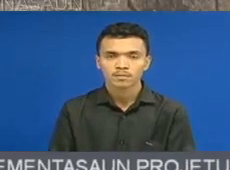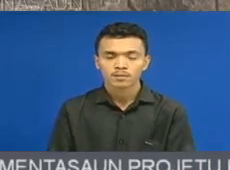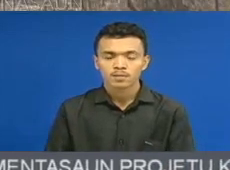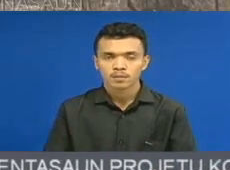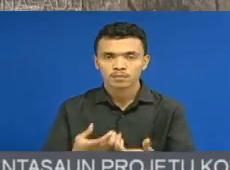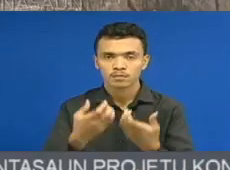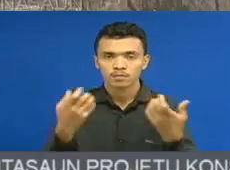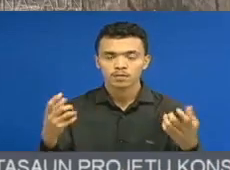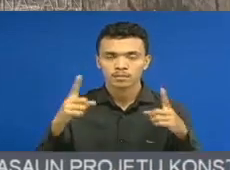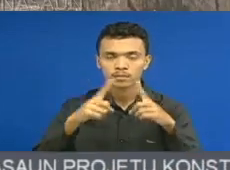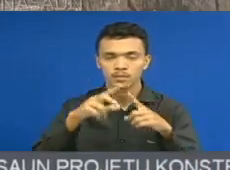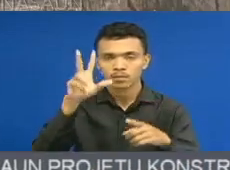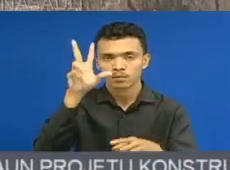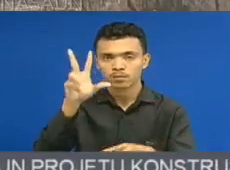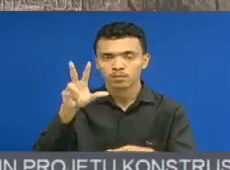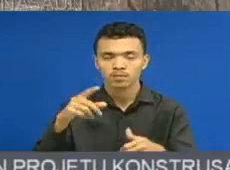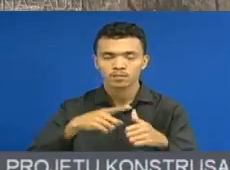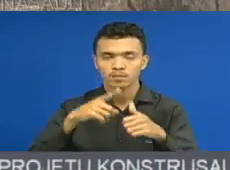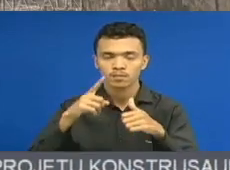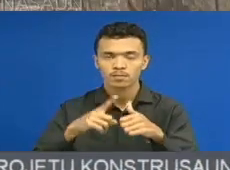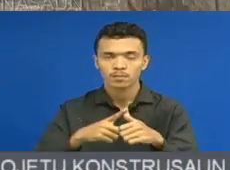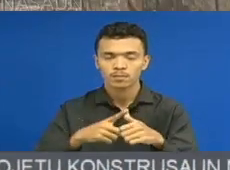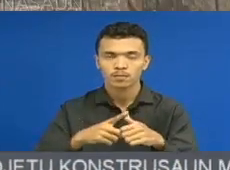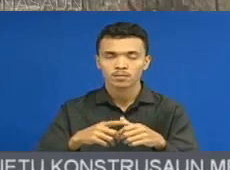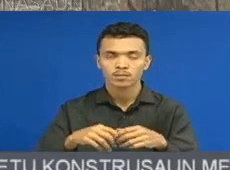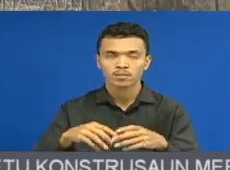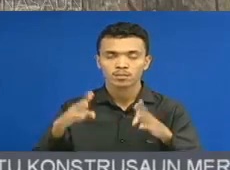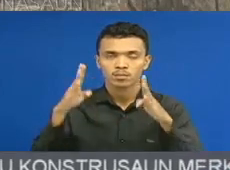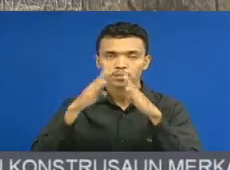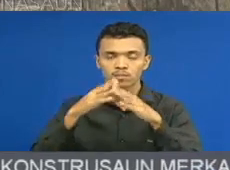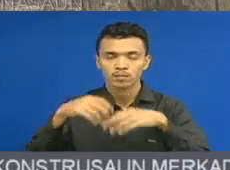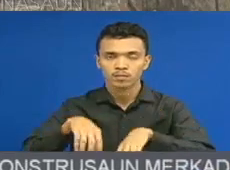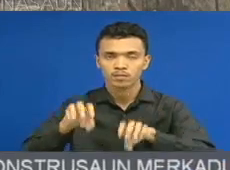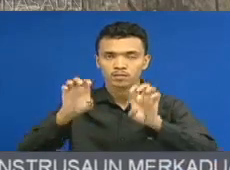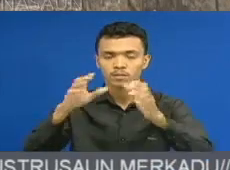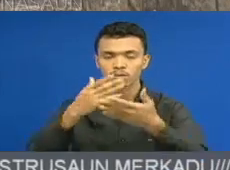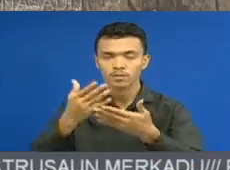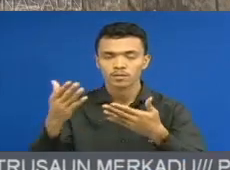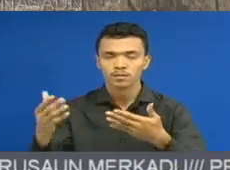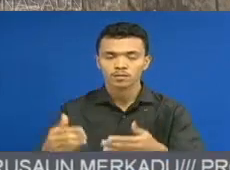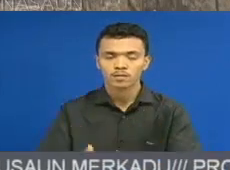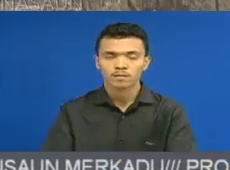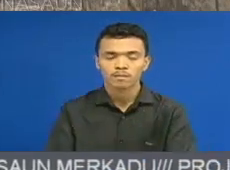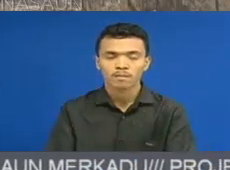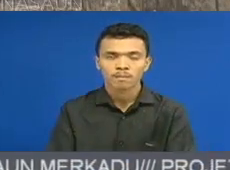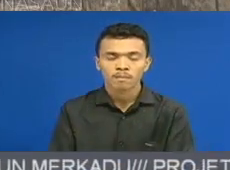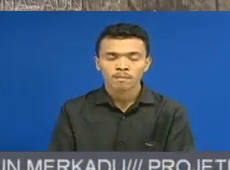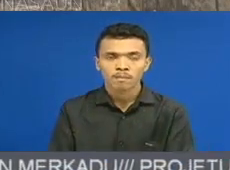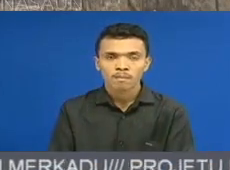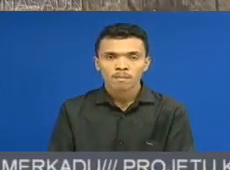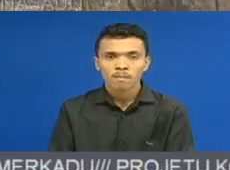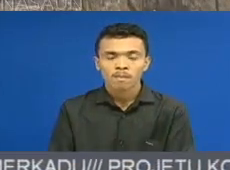tolu ida maka uma faang sasang oni osang maka